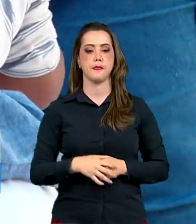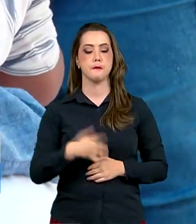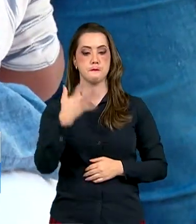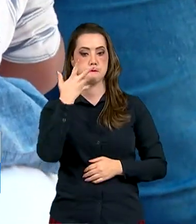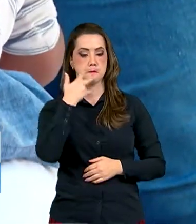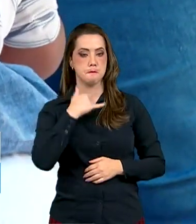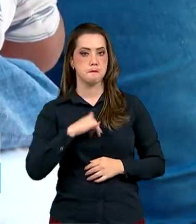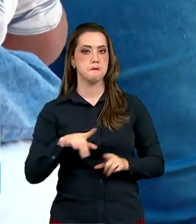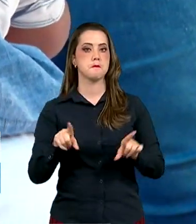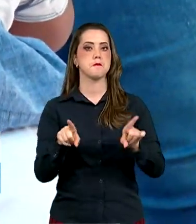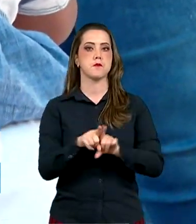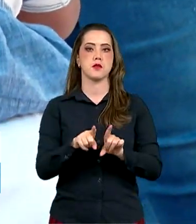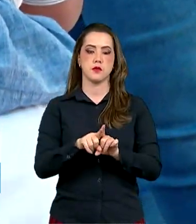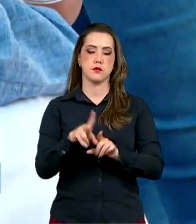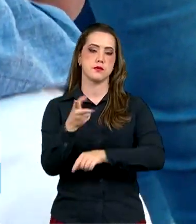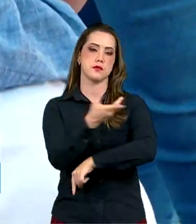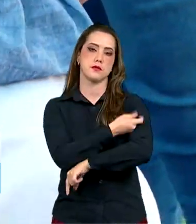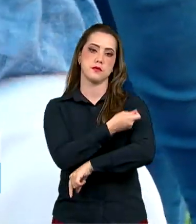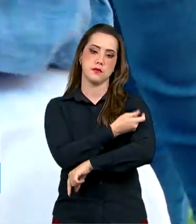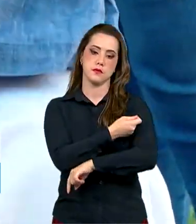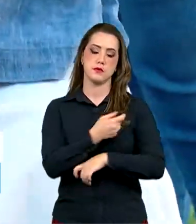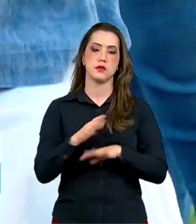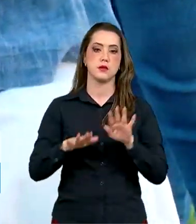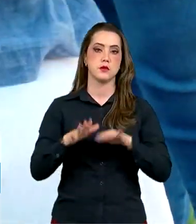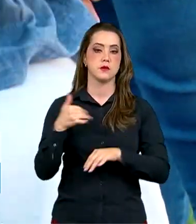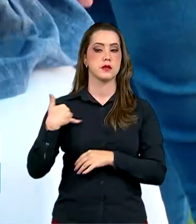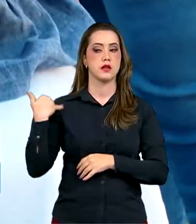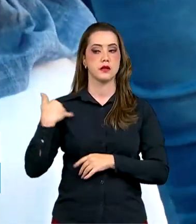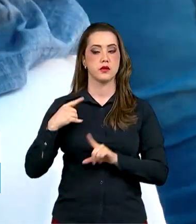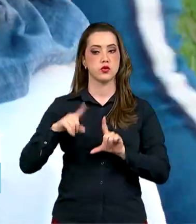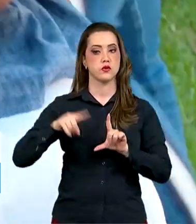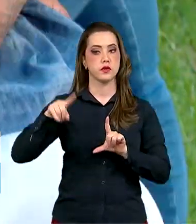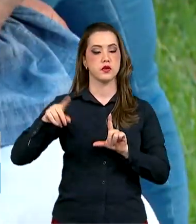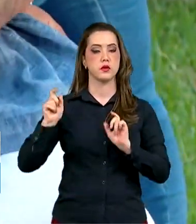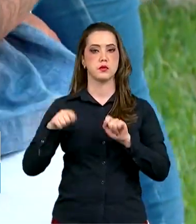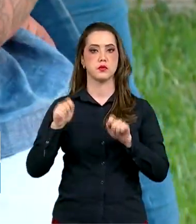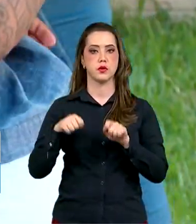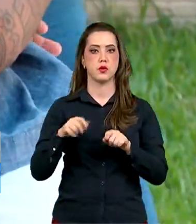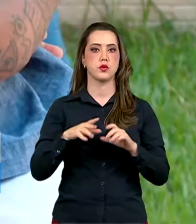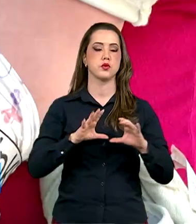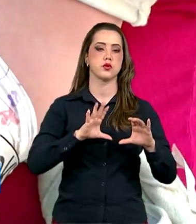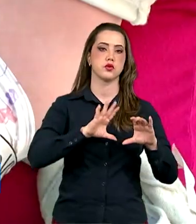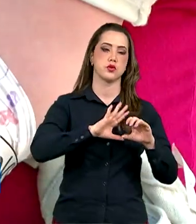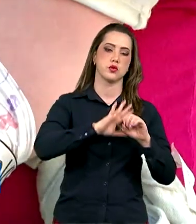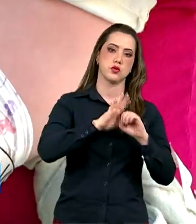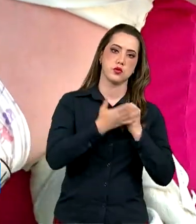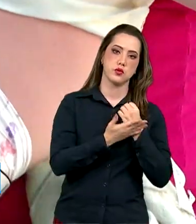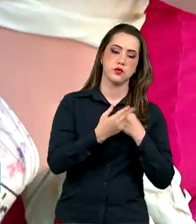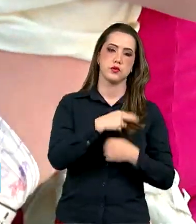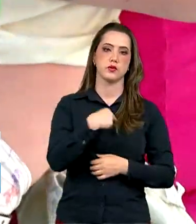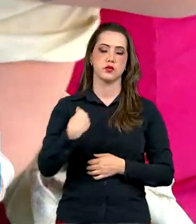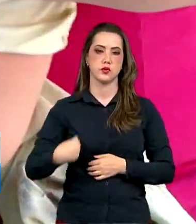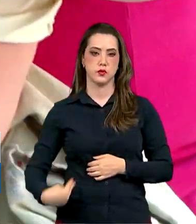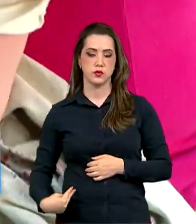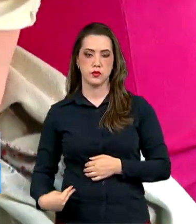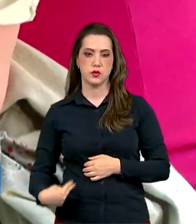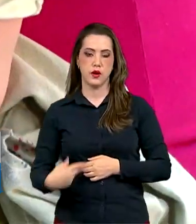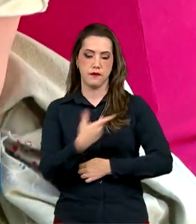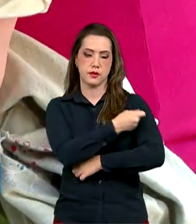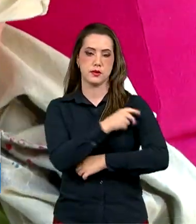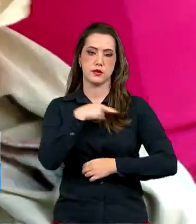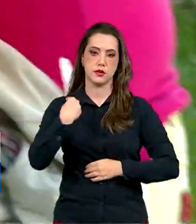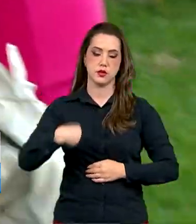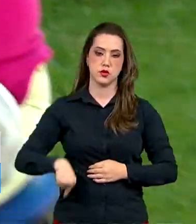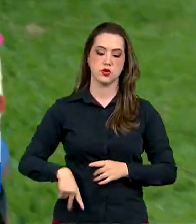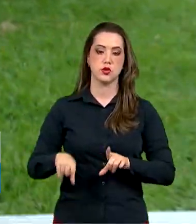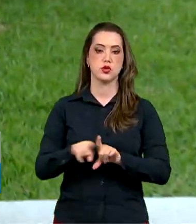também estão incluídas no esquema vacinal e, a depender da idade, podem tomar a Coronavac ou a Pfizer pediátrica. Entre os menores, da faixa